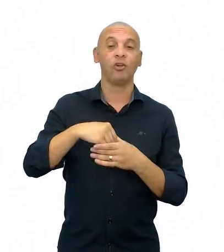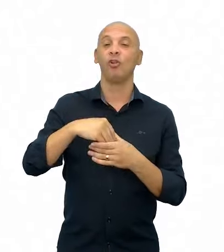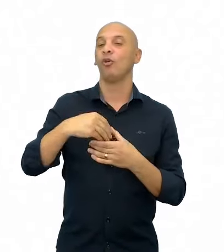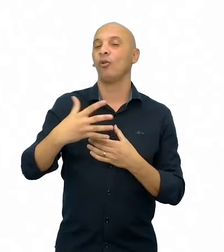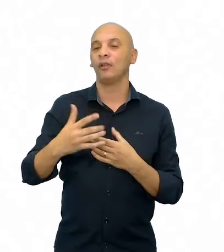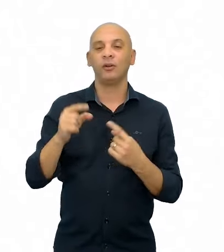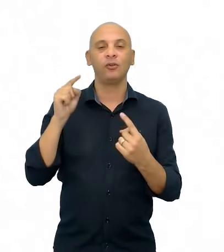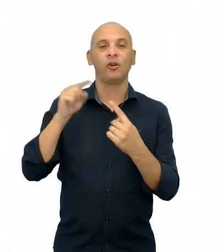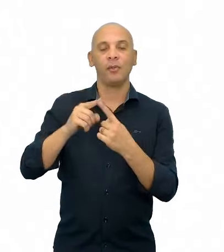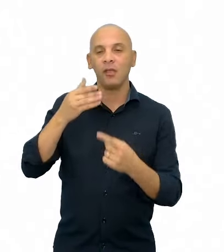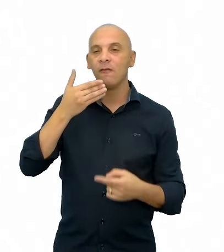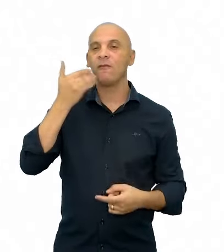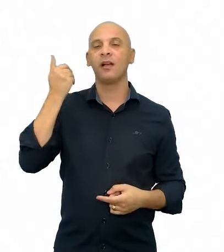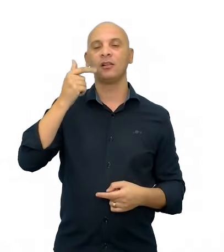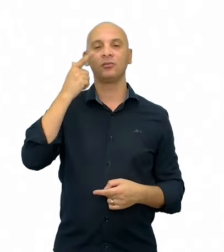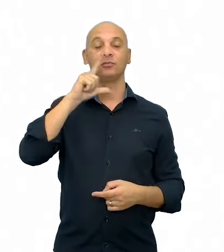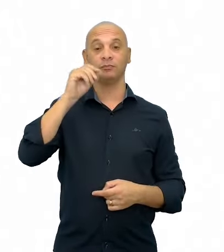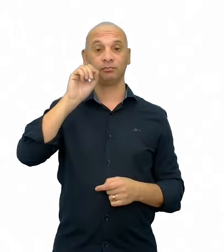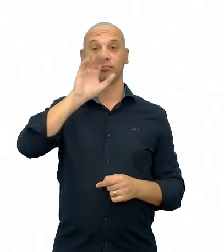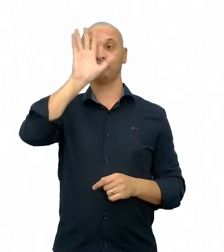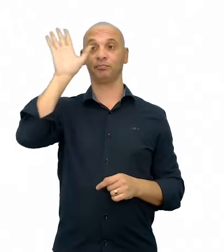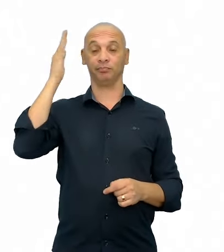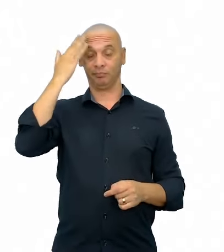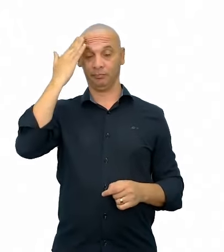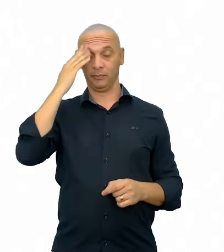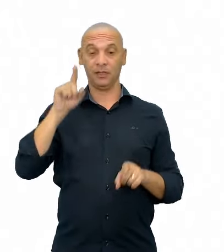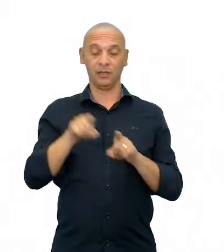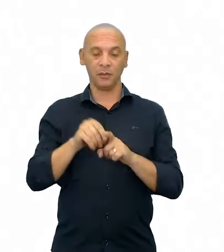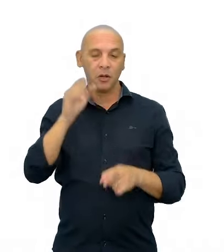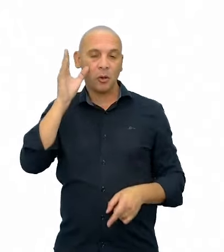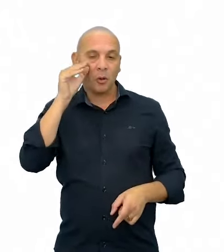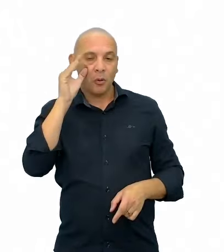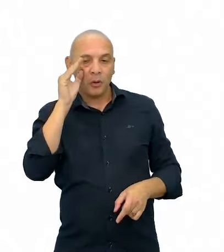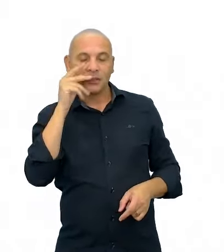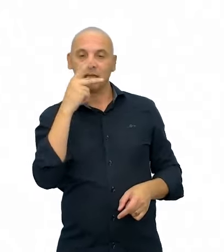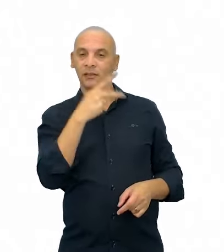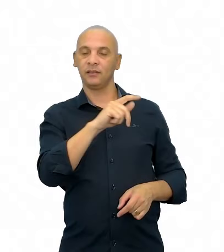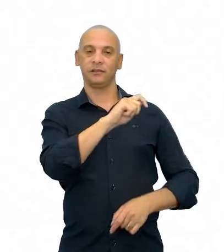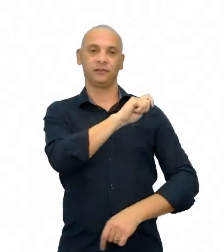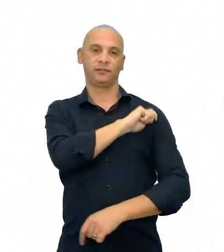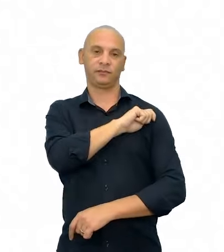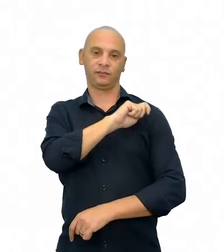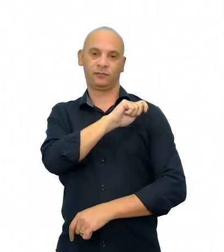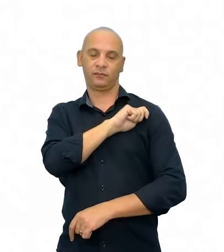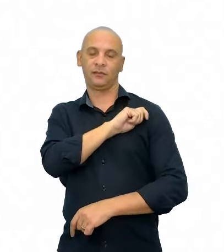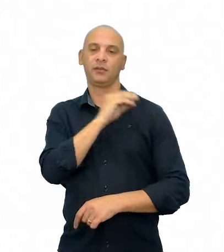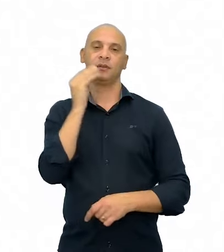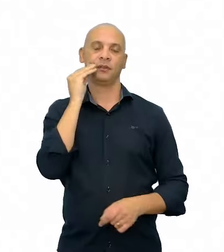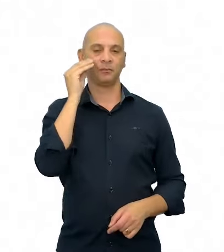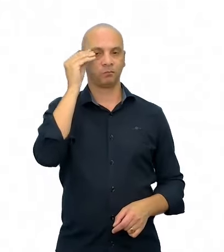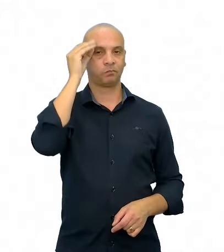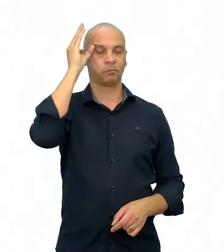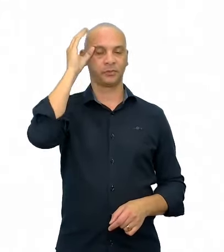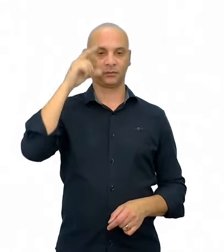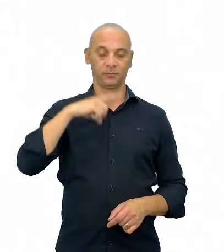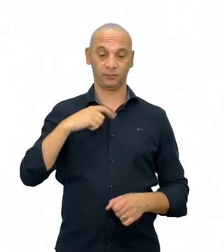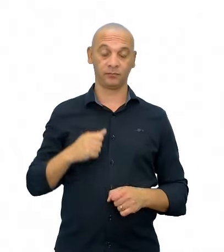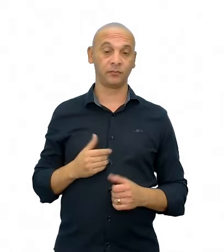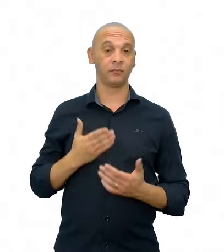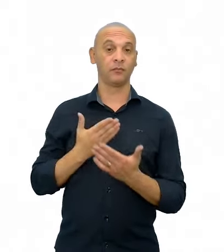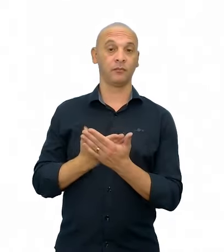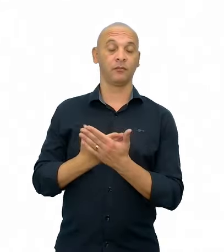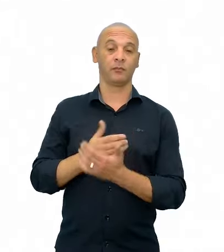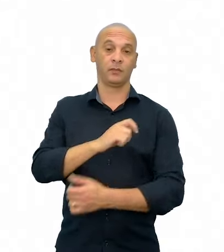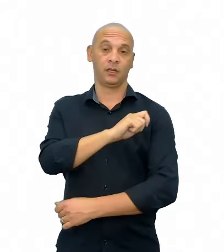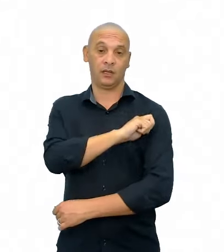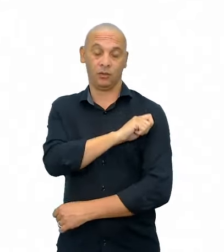fazem mais sentido, além de despertar a curiosidade e estimular a busca pelo conhecimento. O estudante,